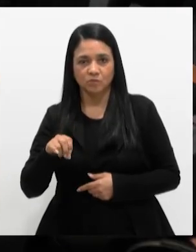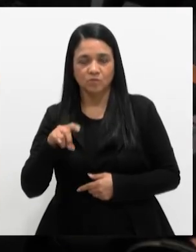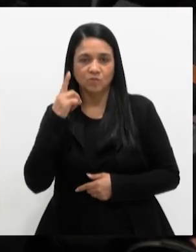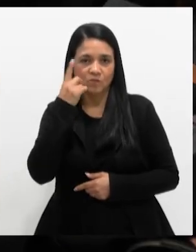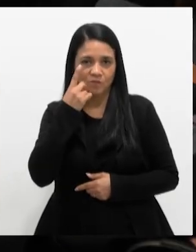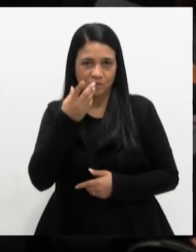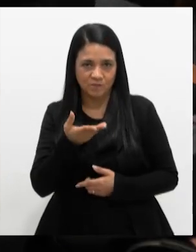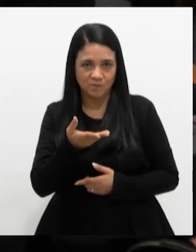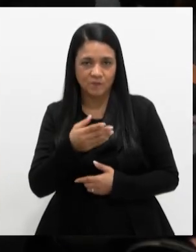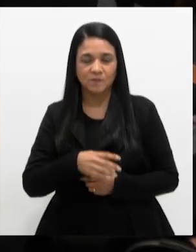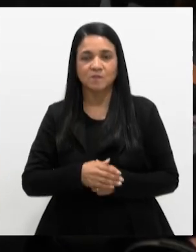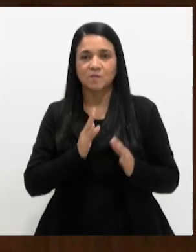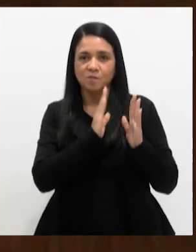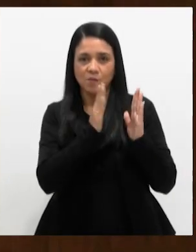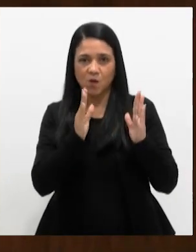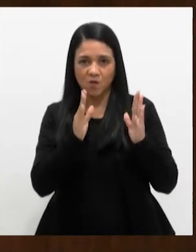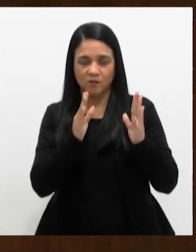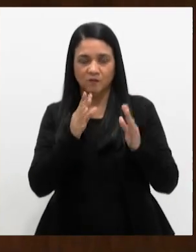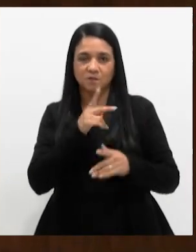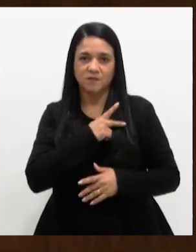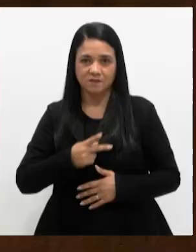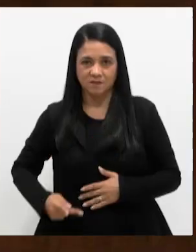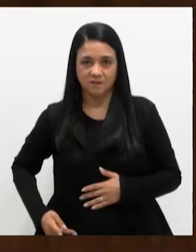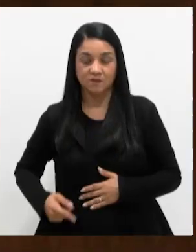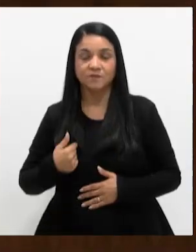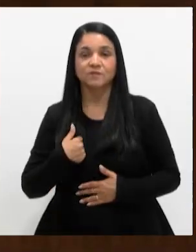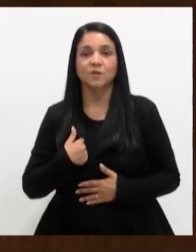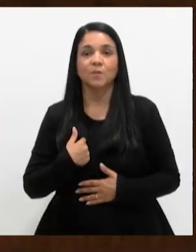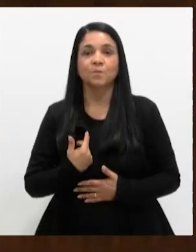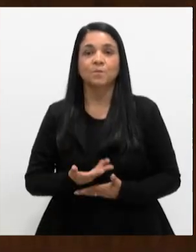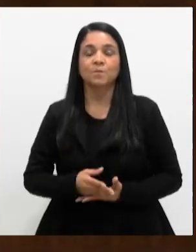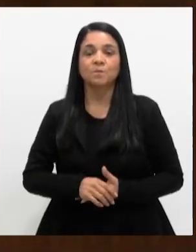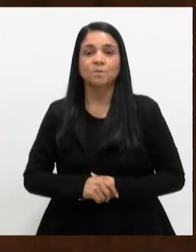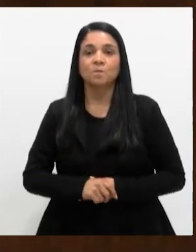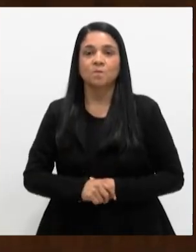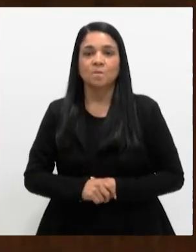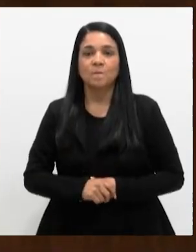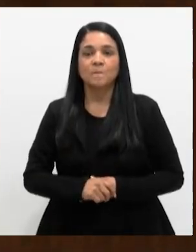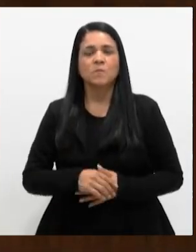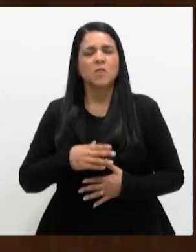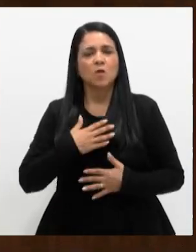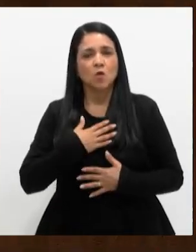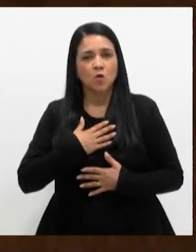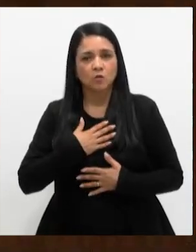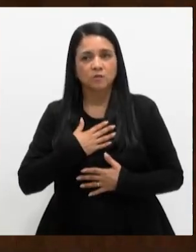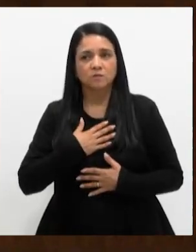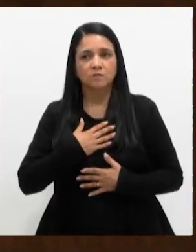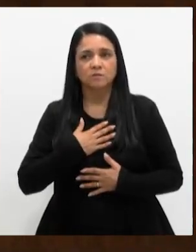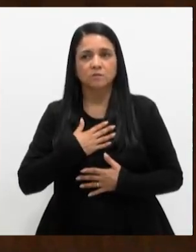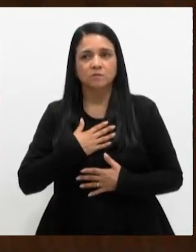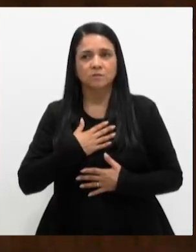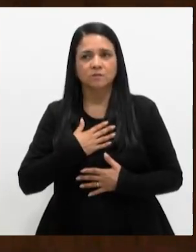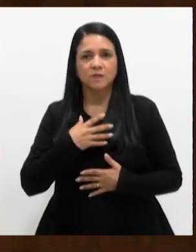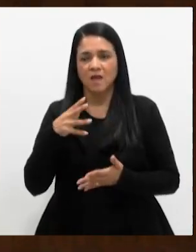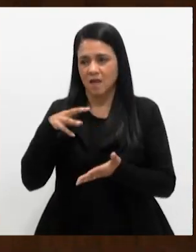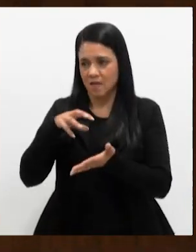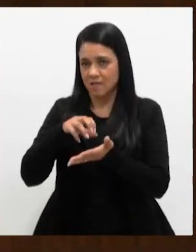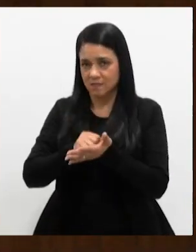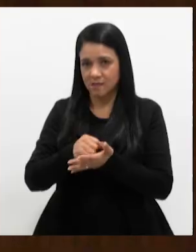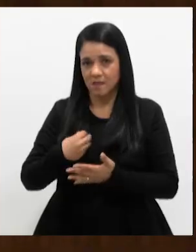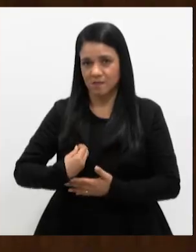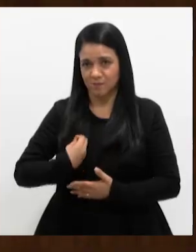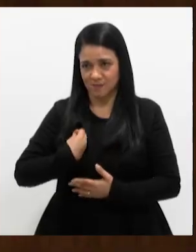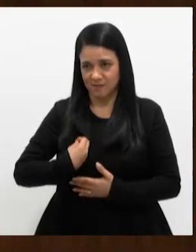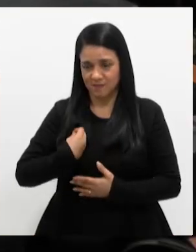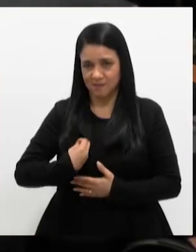Oi, falar, por favor. Pela ordem, senhor presidente. Senhor presidente, eu gostaria de... Um minuto só, Dino. Registrar também a presença dos